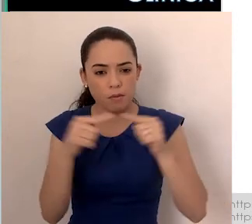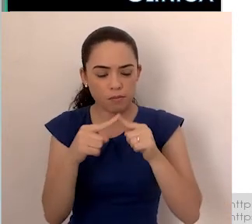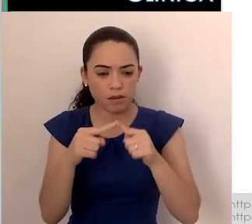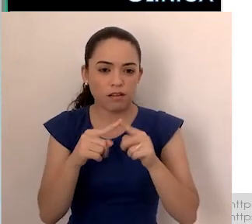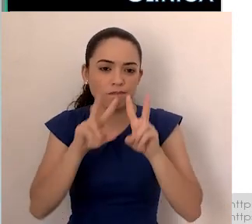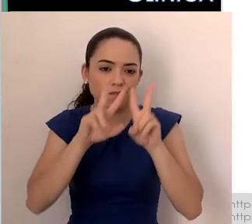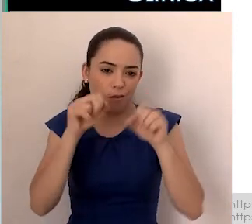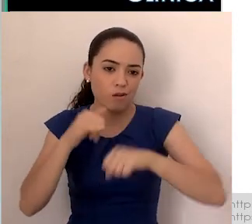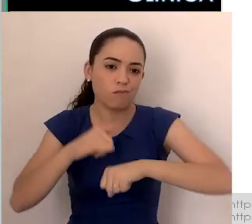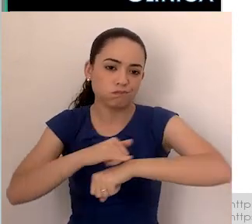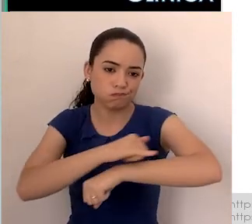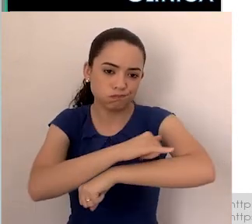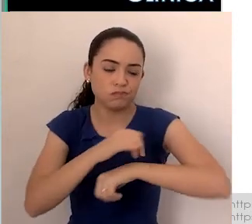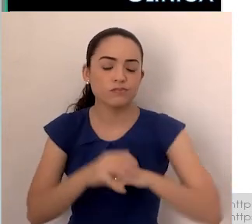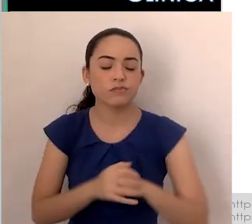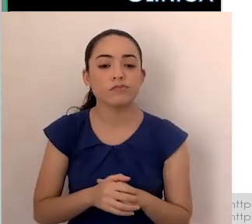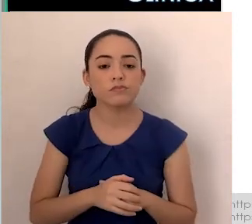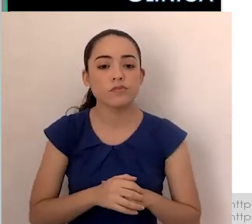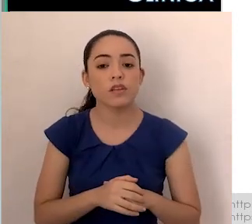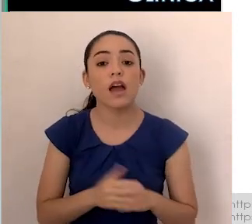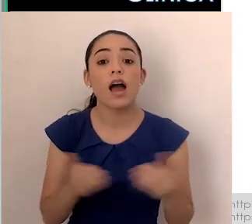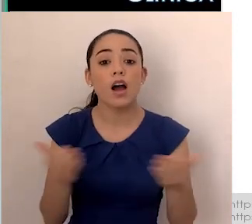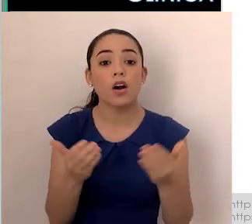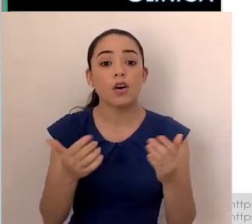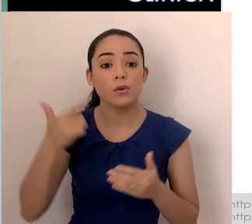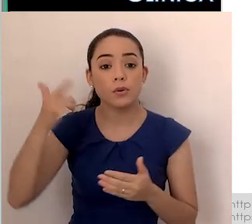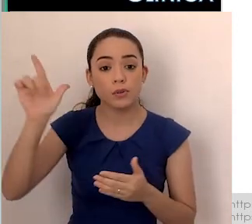obesidade e de doenças metabólicas.